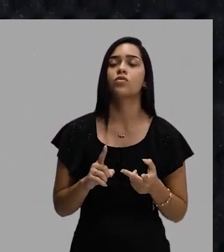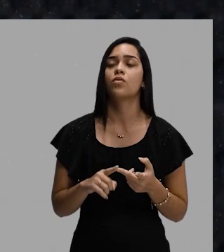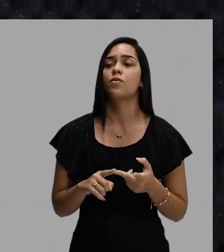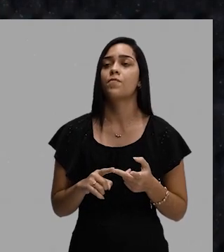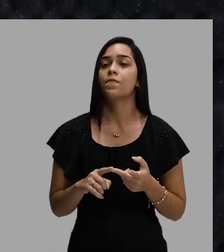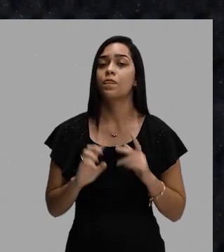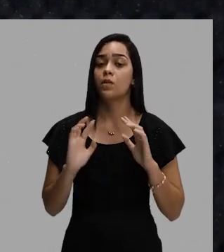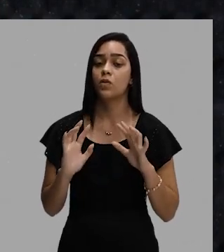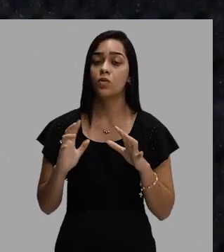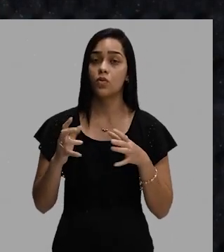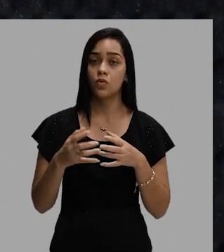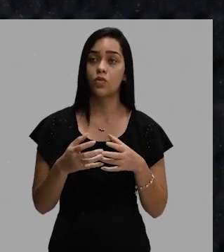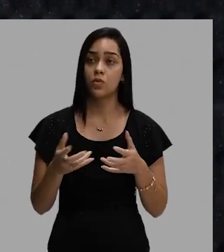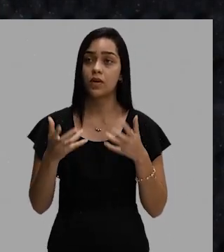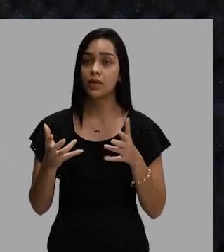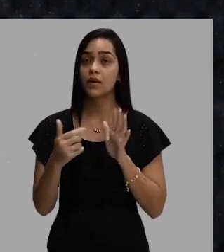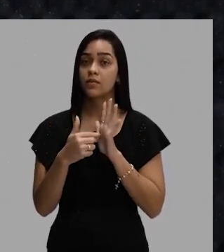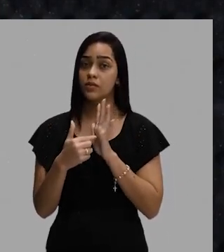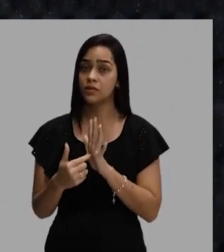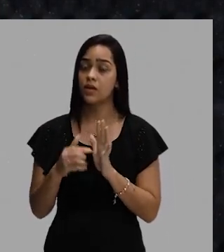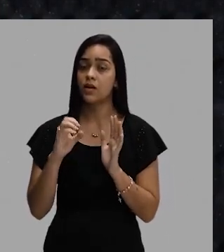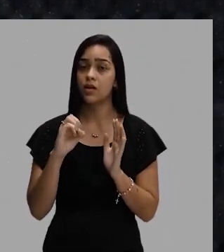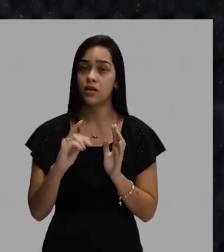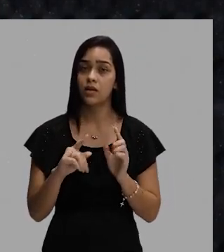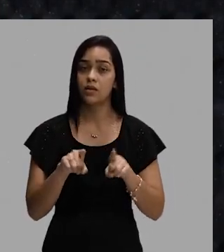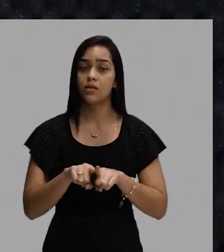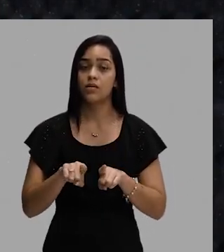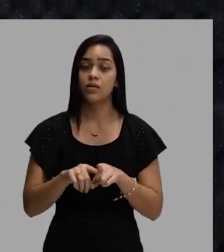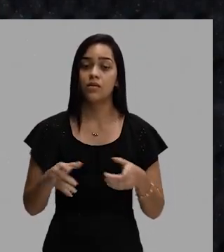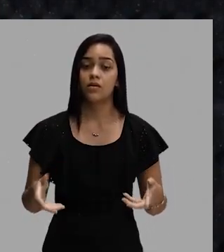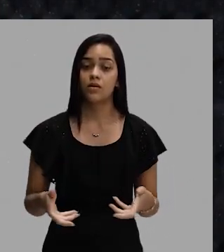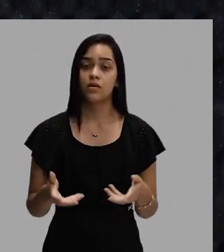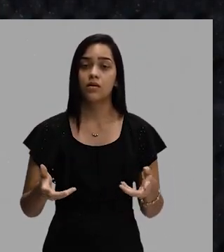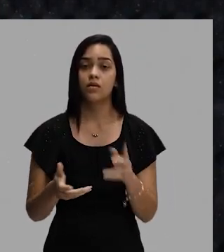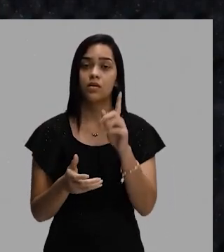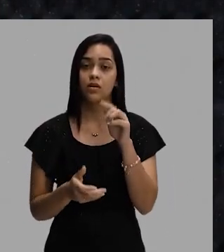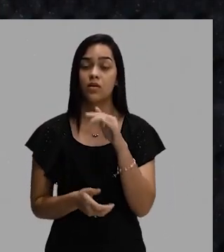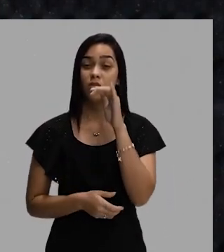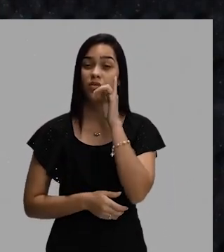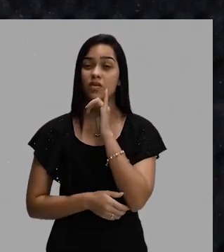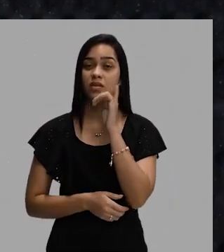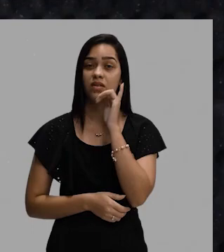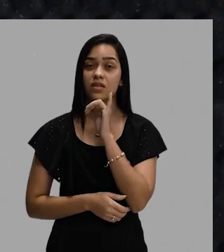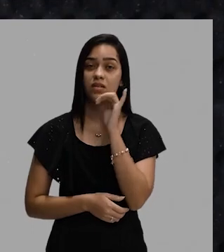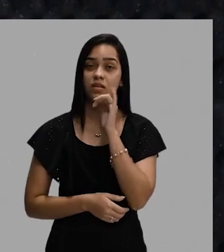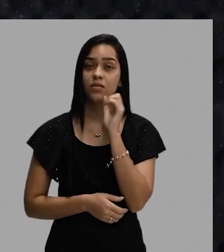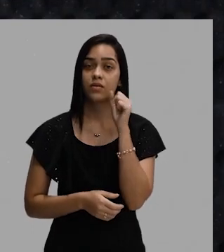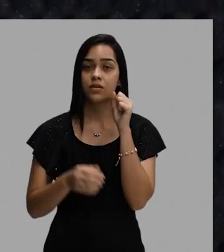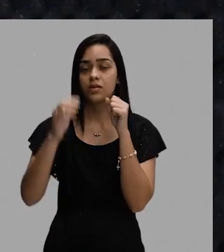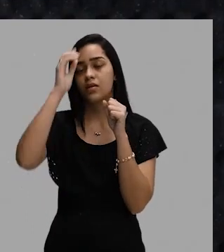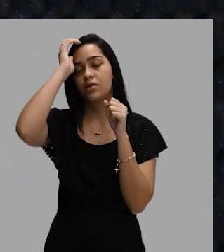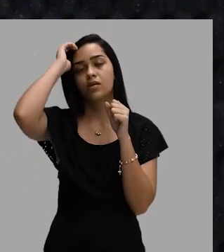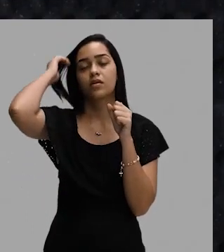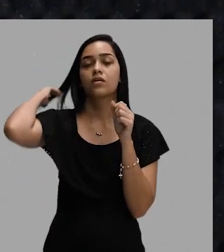daquilo que o grupo queira defender. E o Manifesto Comunista é um exemplo deste gênero textual que